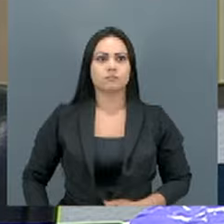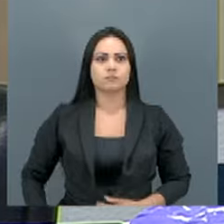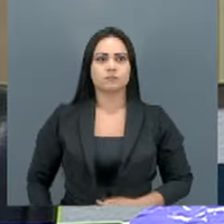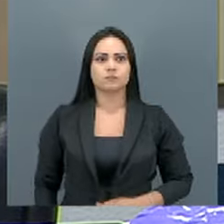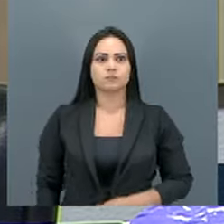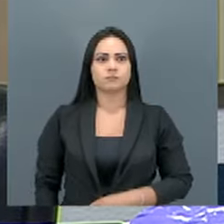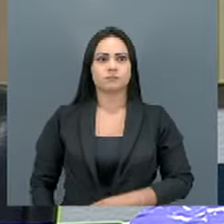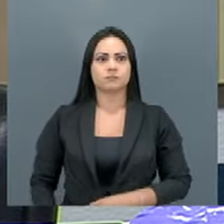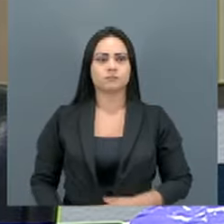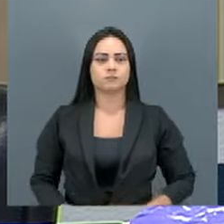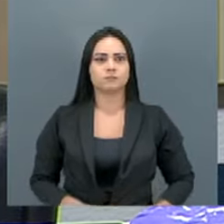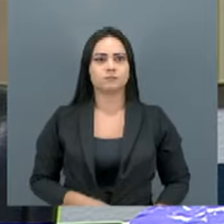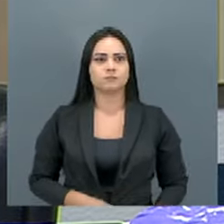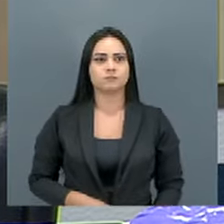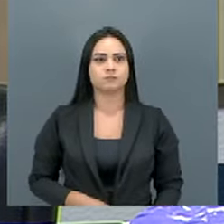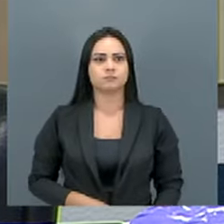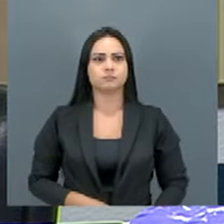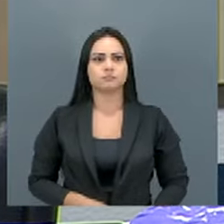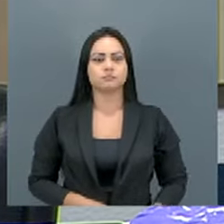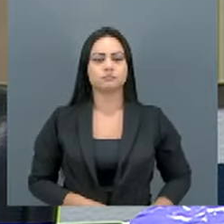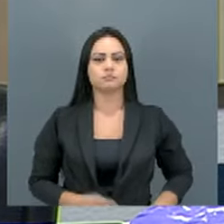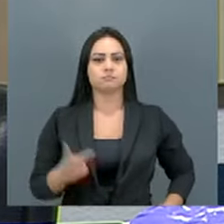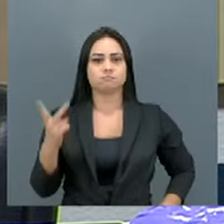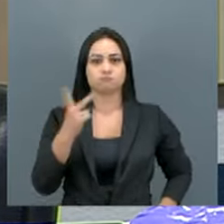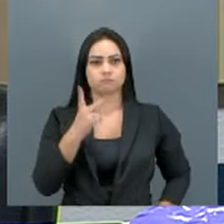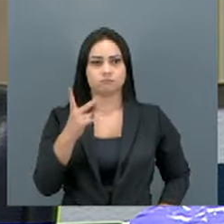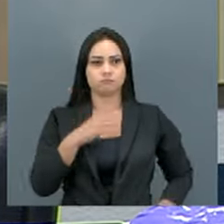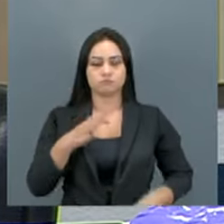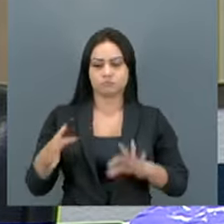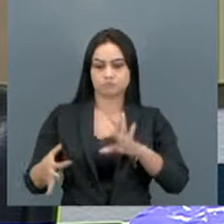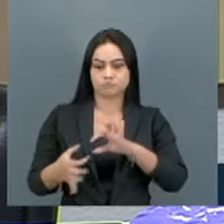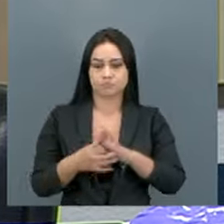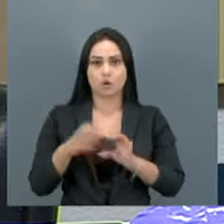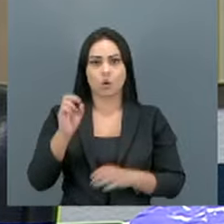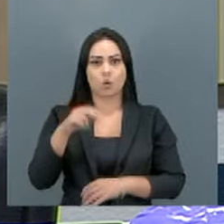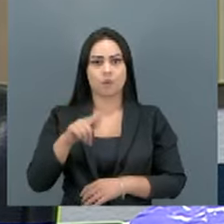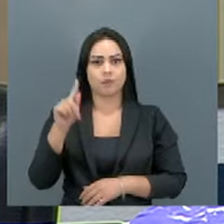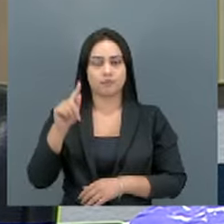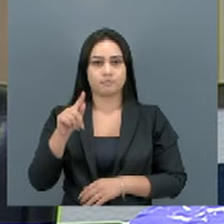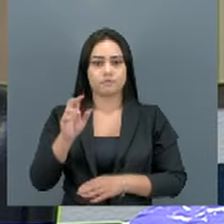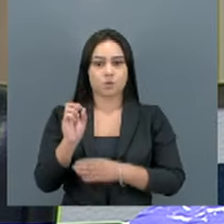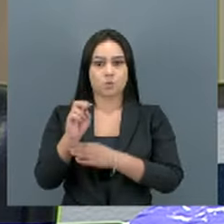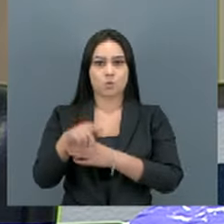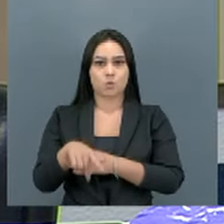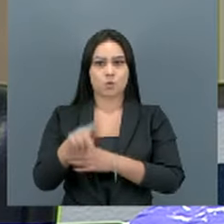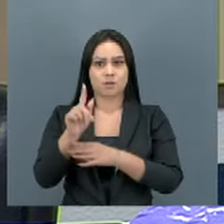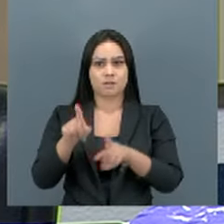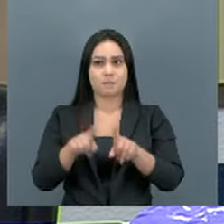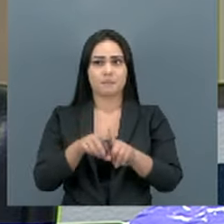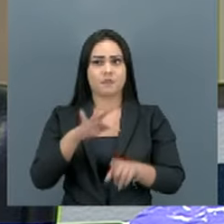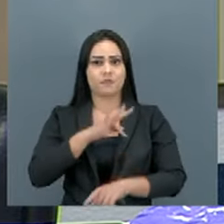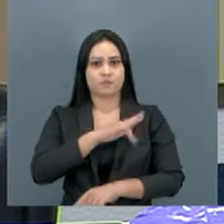fazem está abraçando a ONG e a FUNAI.